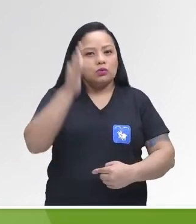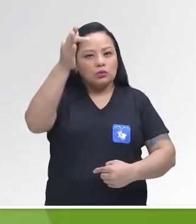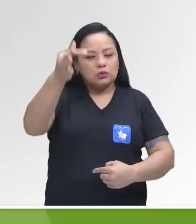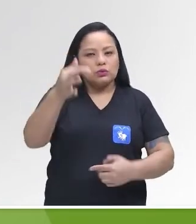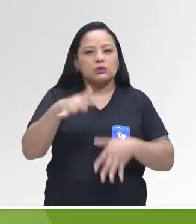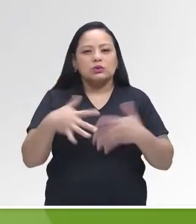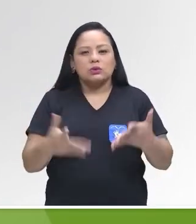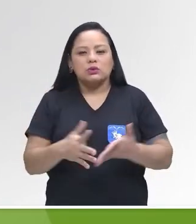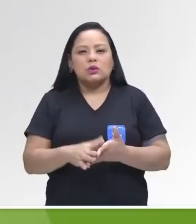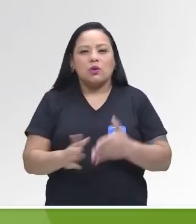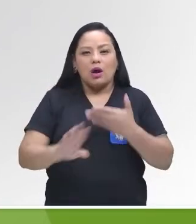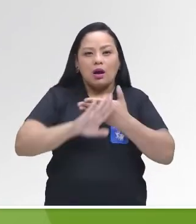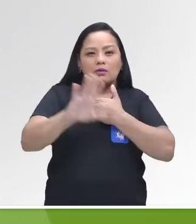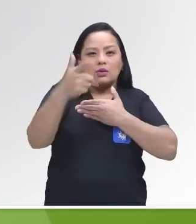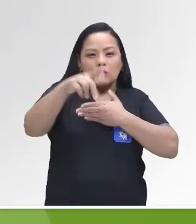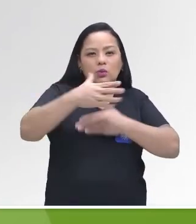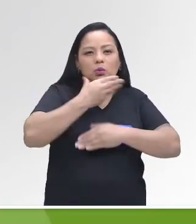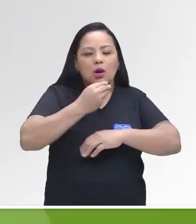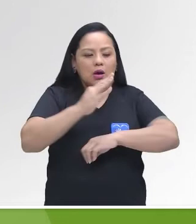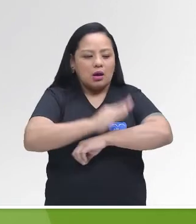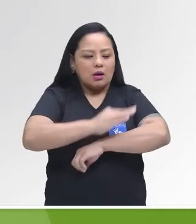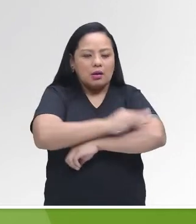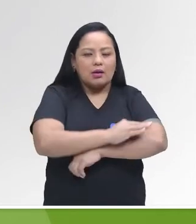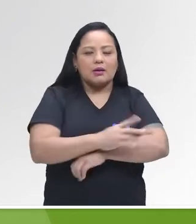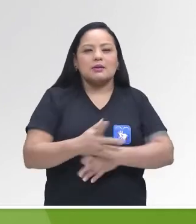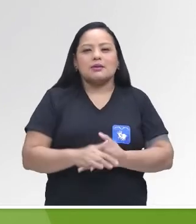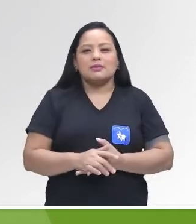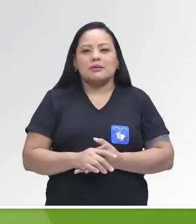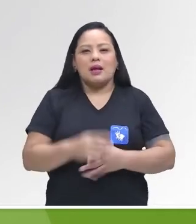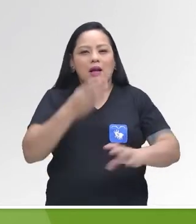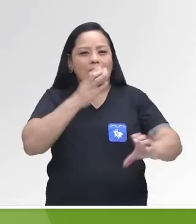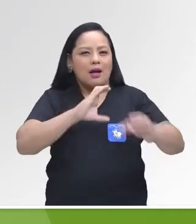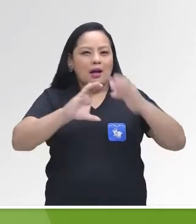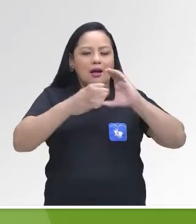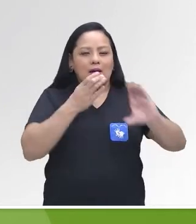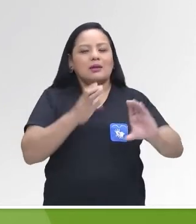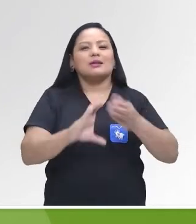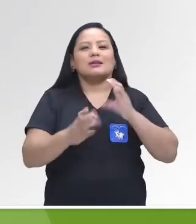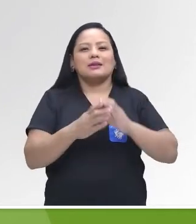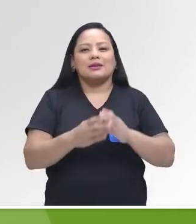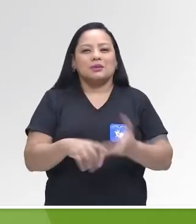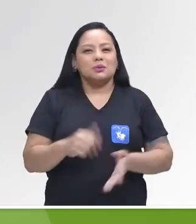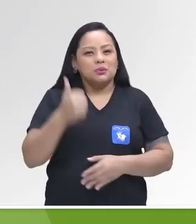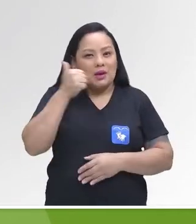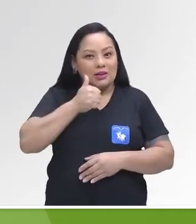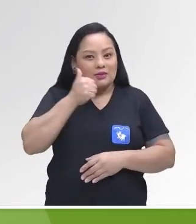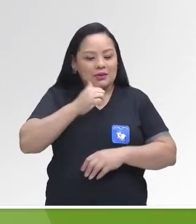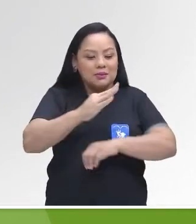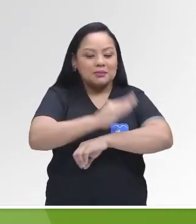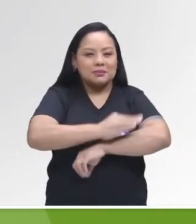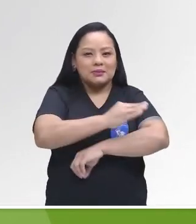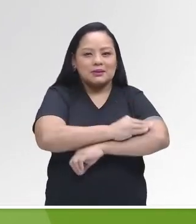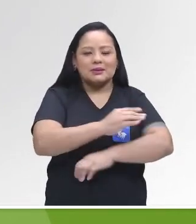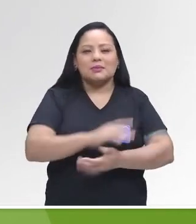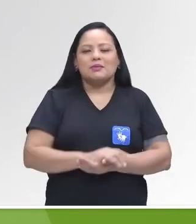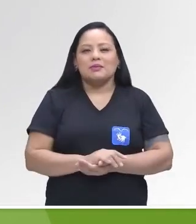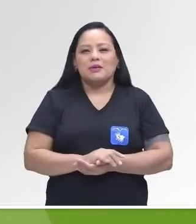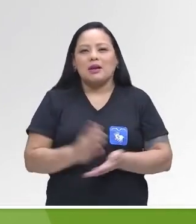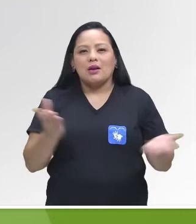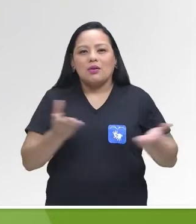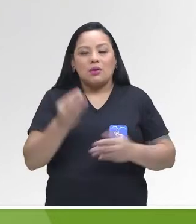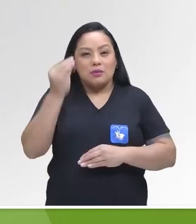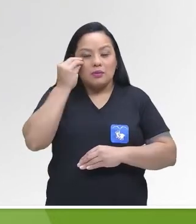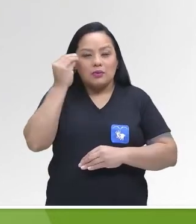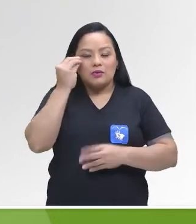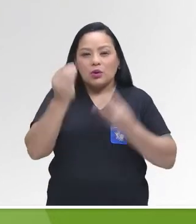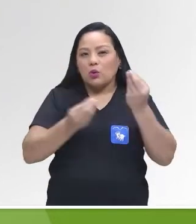eles espantam os outros machos e ali eles estão cantando as fêmeas, tá? E aí a gente vai ouvir um pouco da